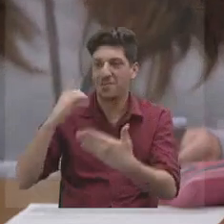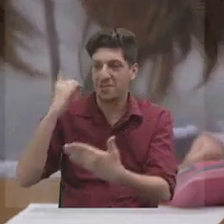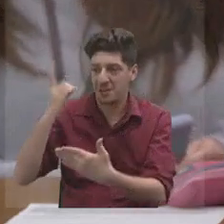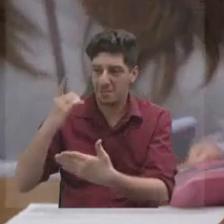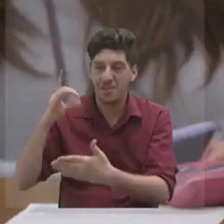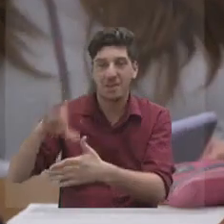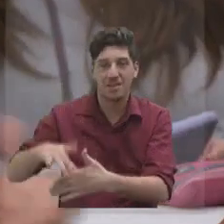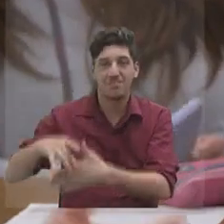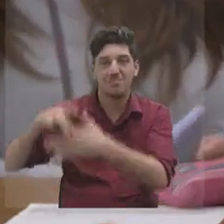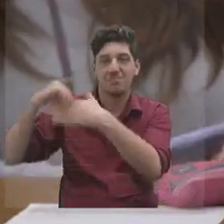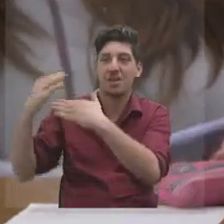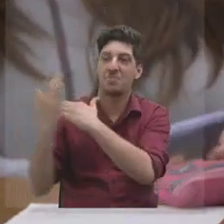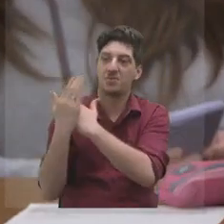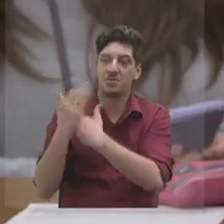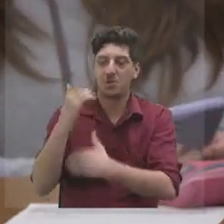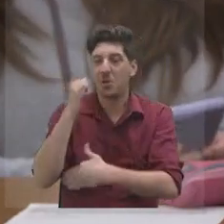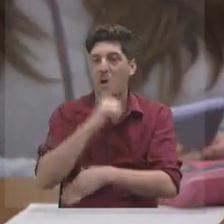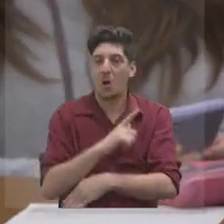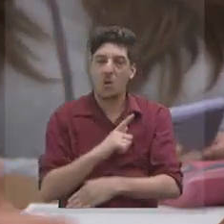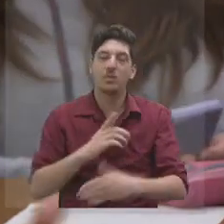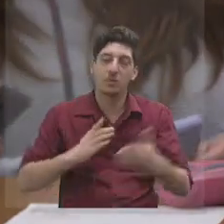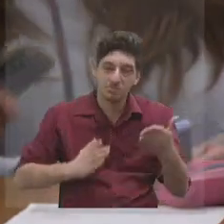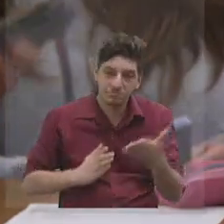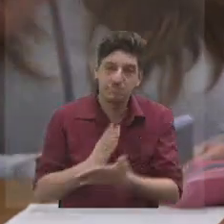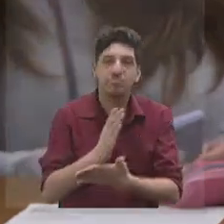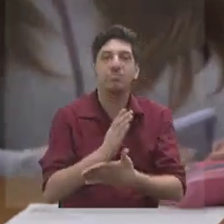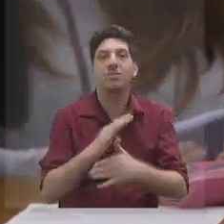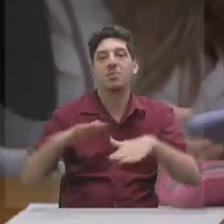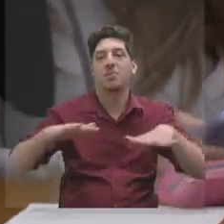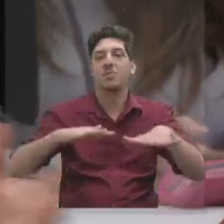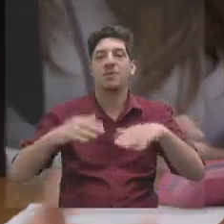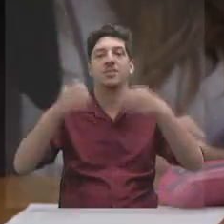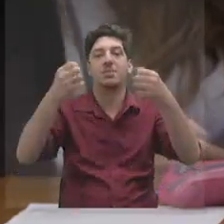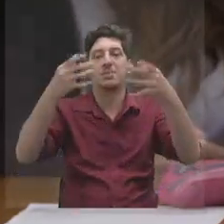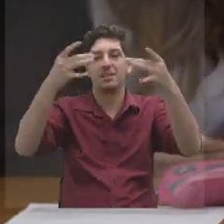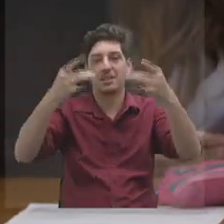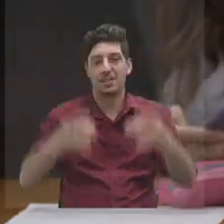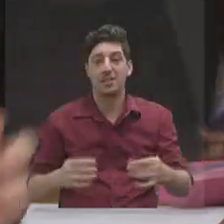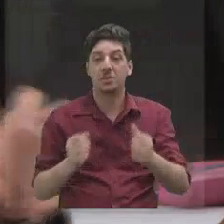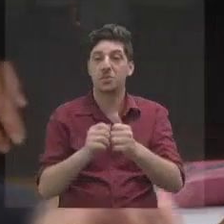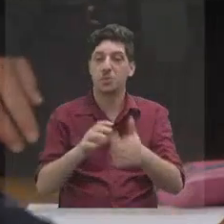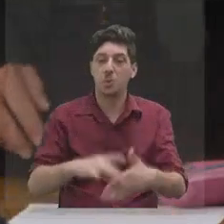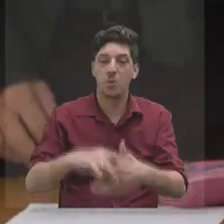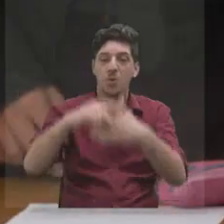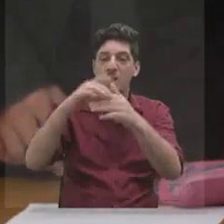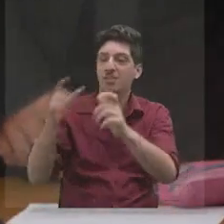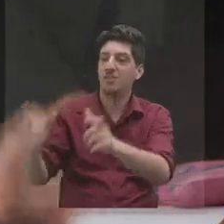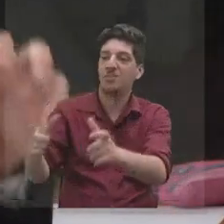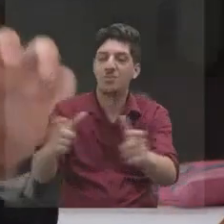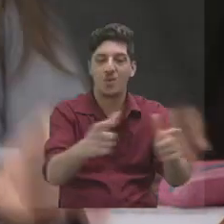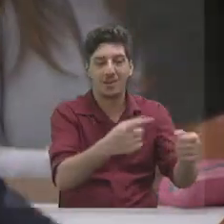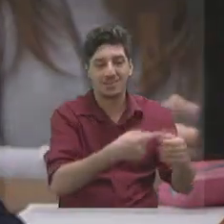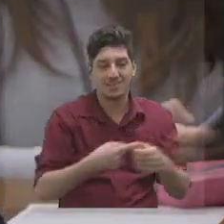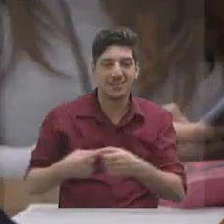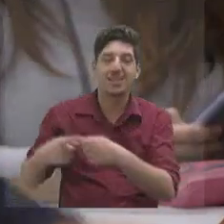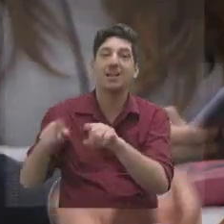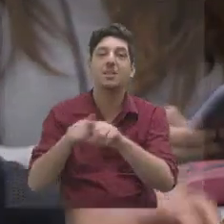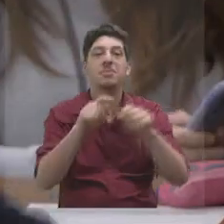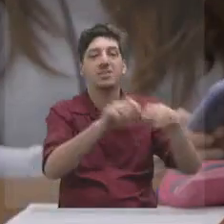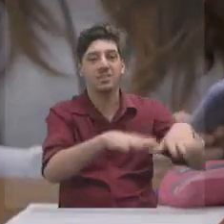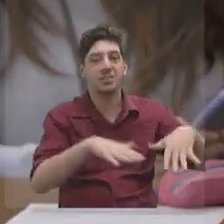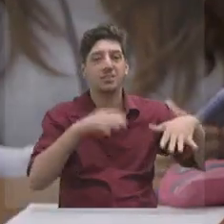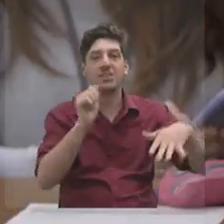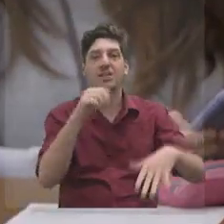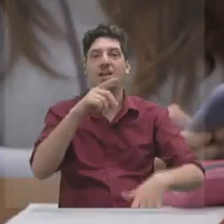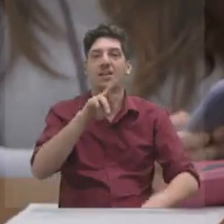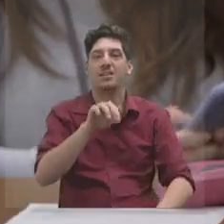liderança que nos ajudou a viabilizar nesse momento do esclarecimento todas as lideranças locais ali fizemos é audiência em Andradas fizemos